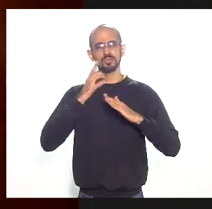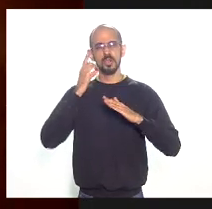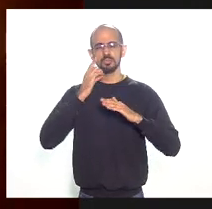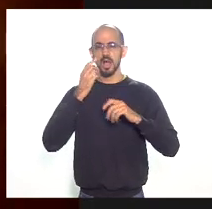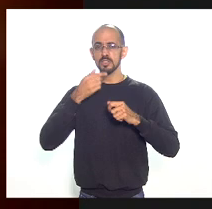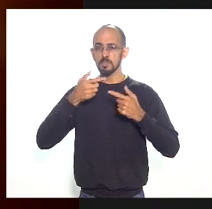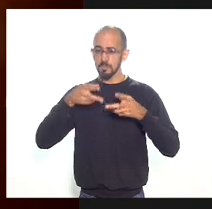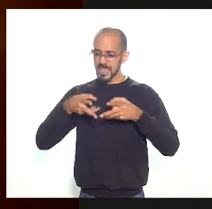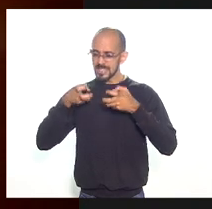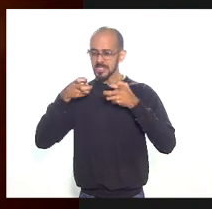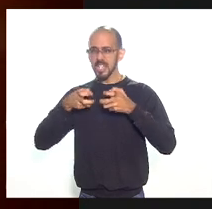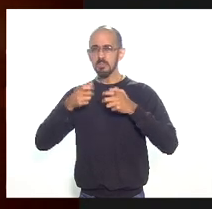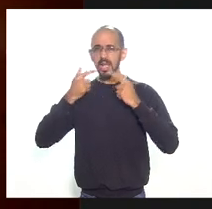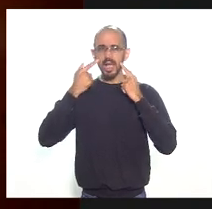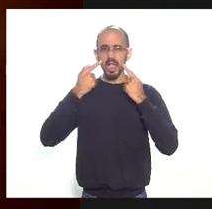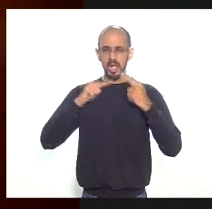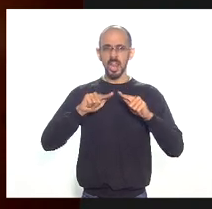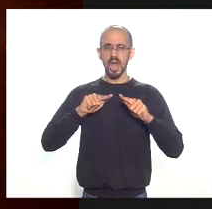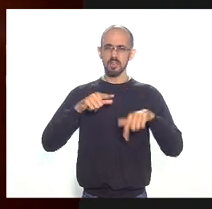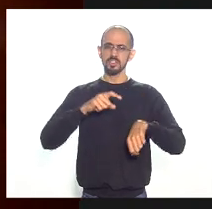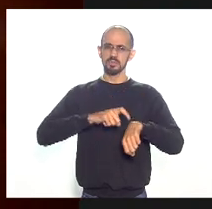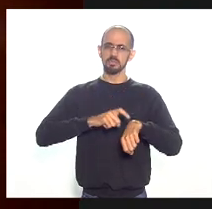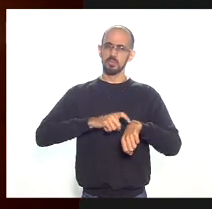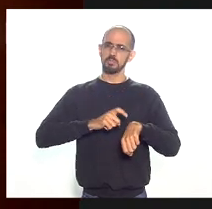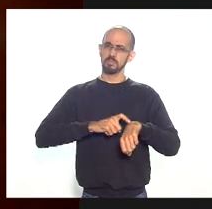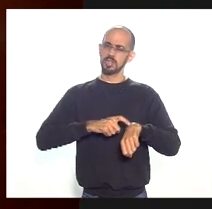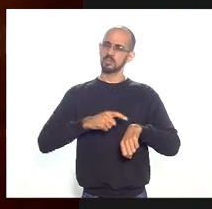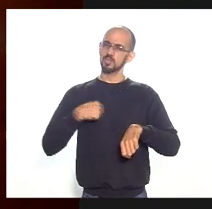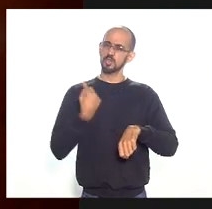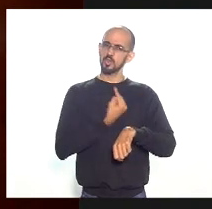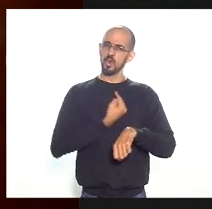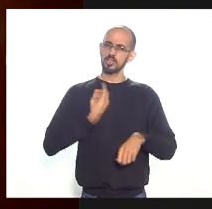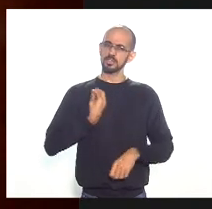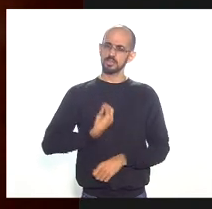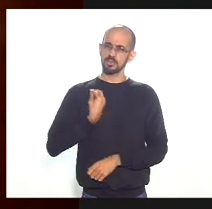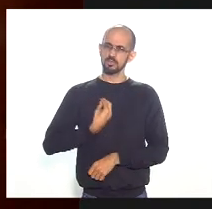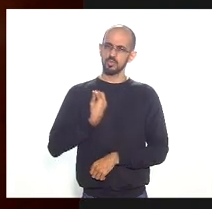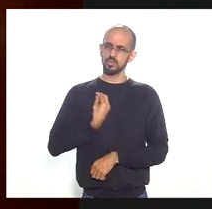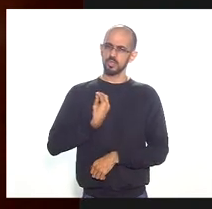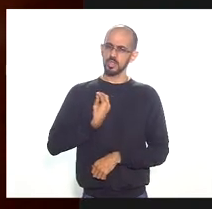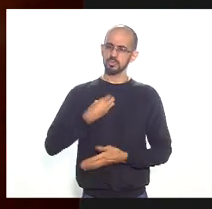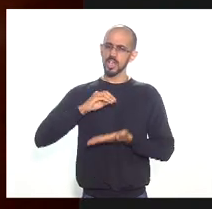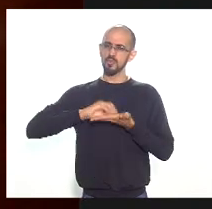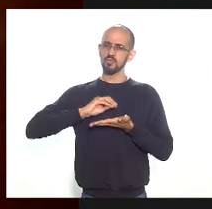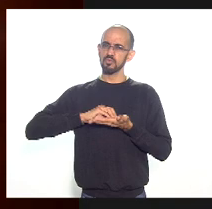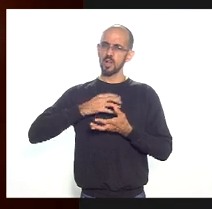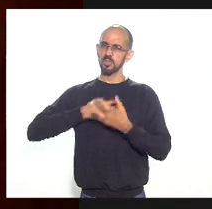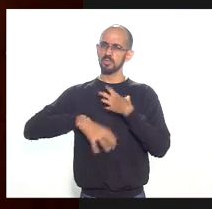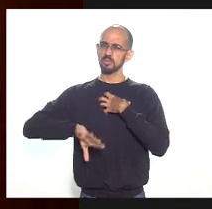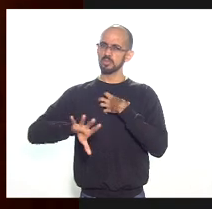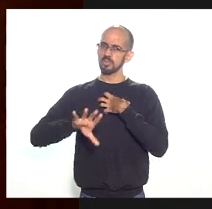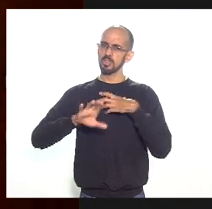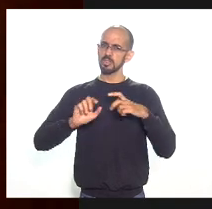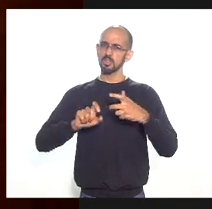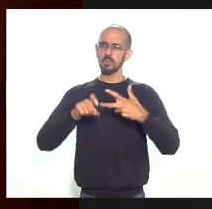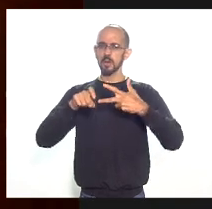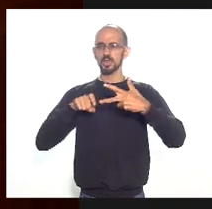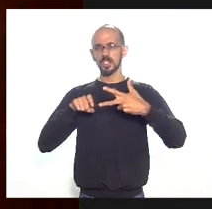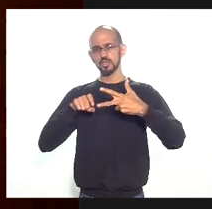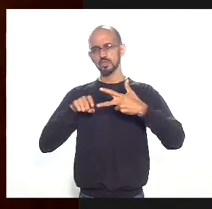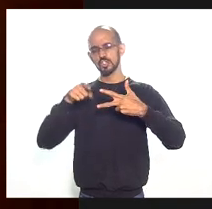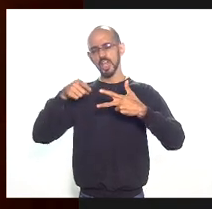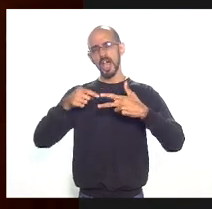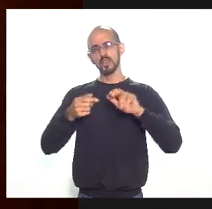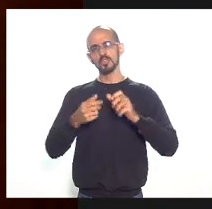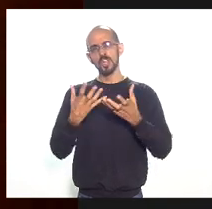gravidade do momento que todos nós estamos vivendo e a insensibilidade do Poder Judiciário impropor